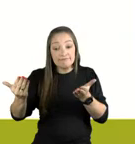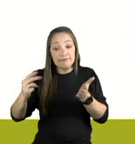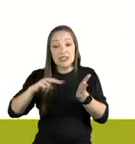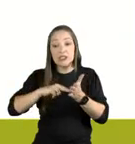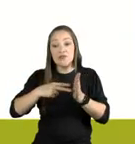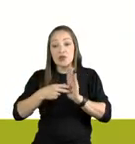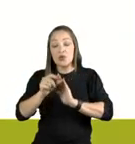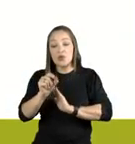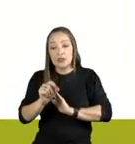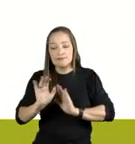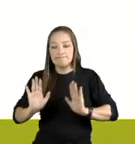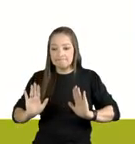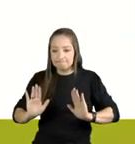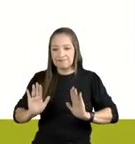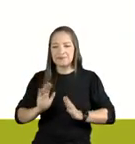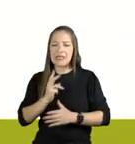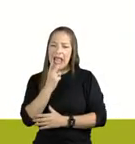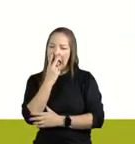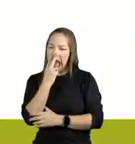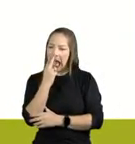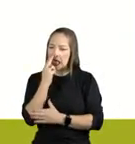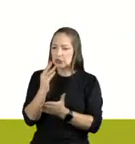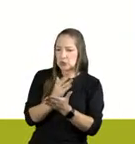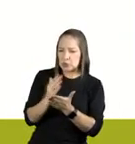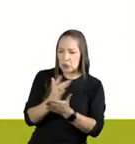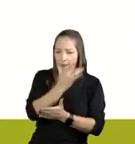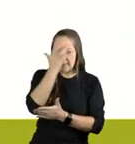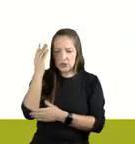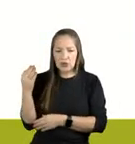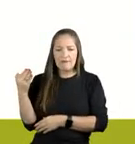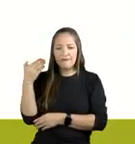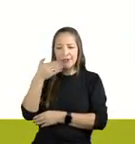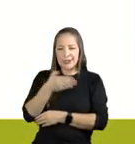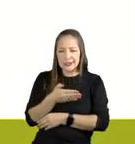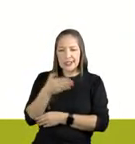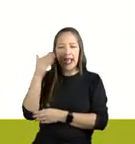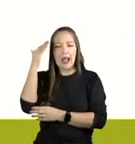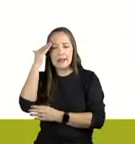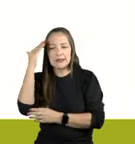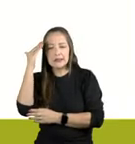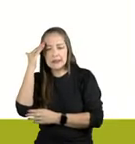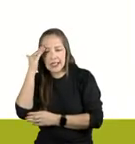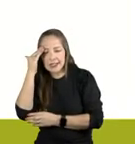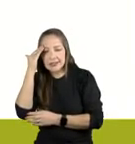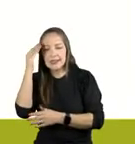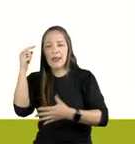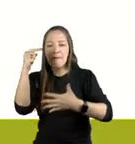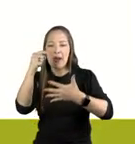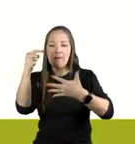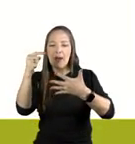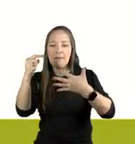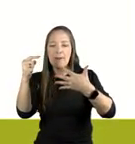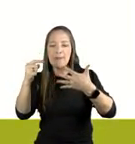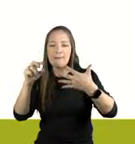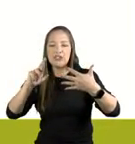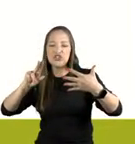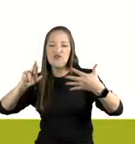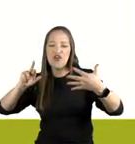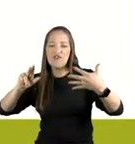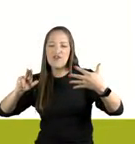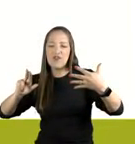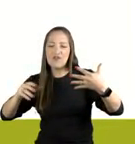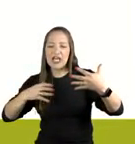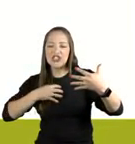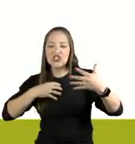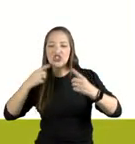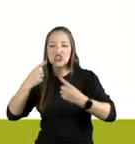tem... né, eu acho que algumas pessoas vieram aqui para entender tipos diferentes de investimento. Muitos tipos.